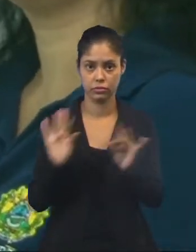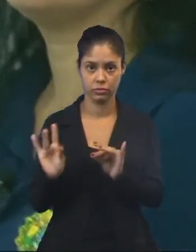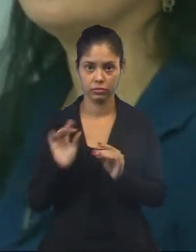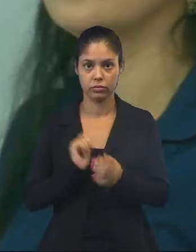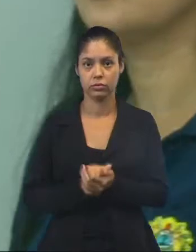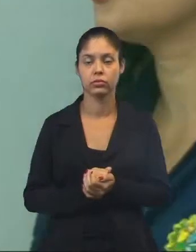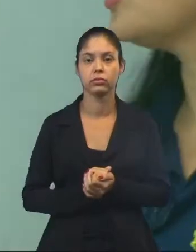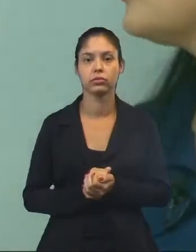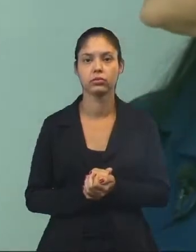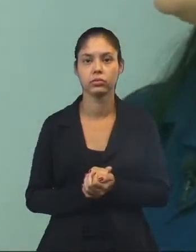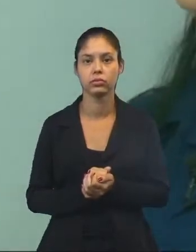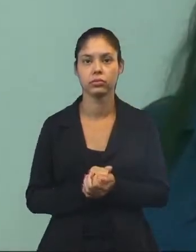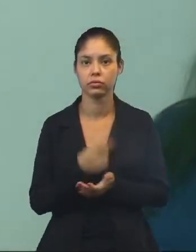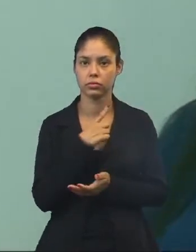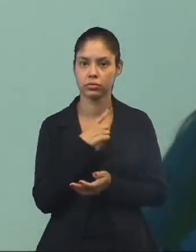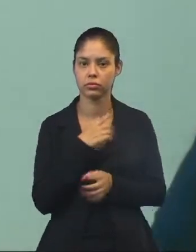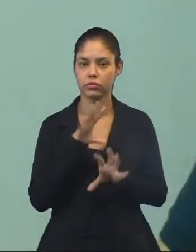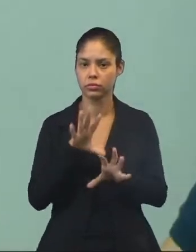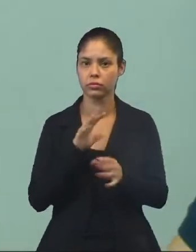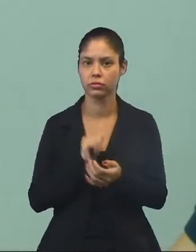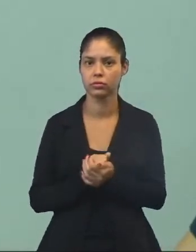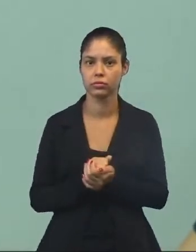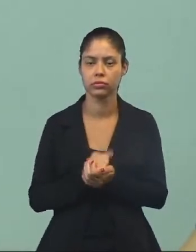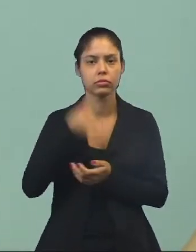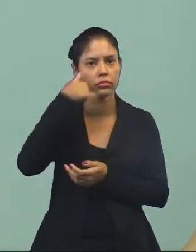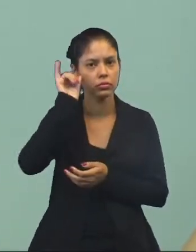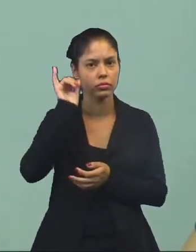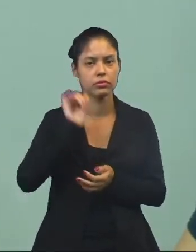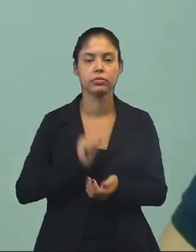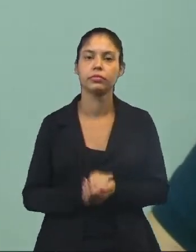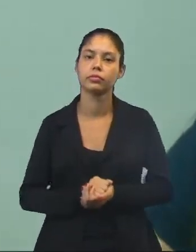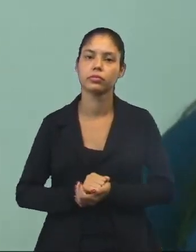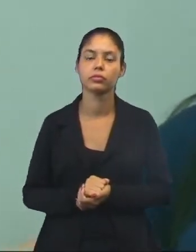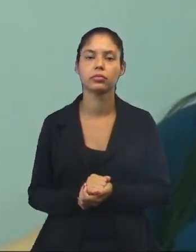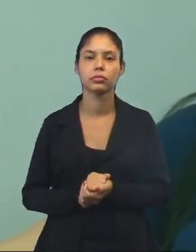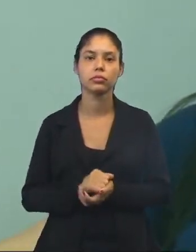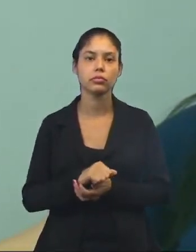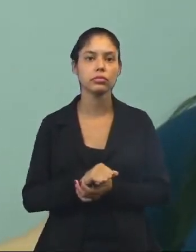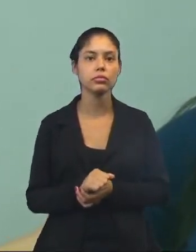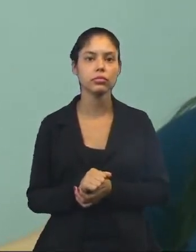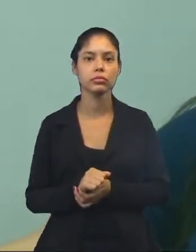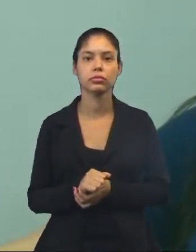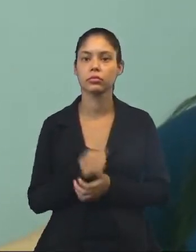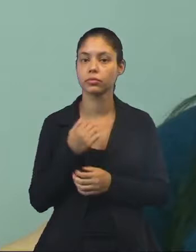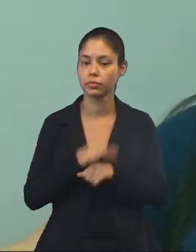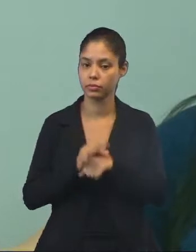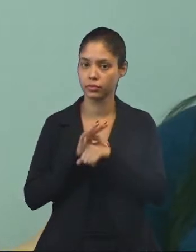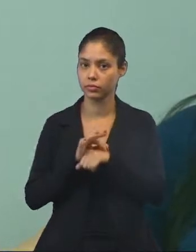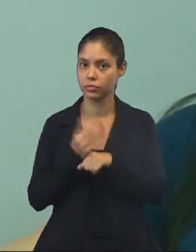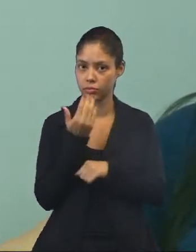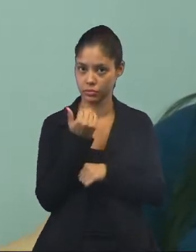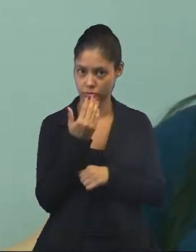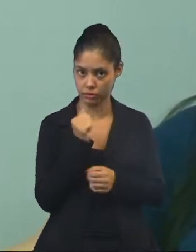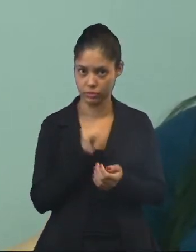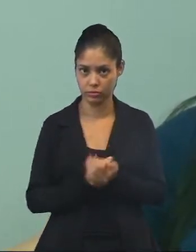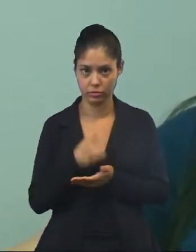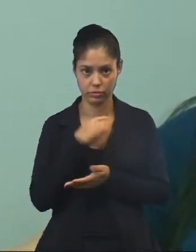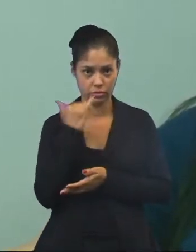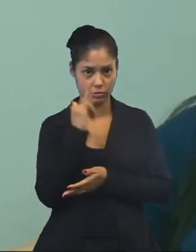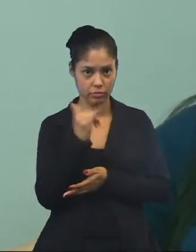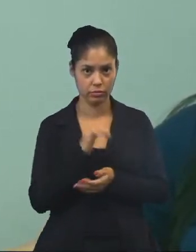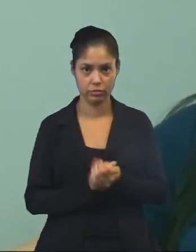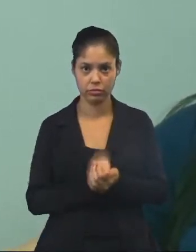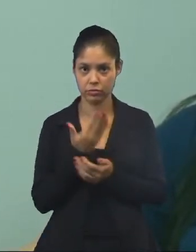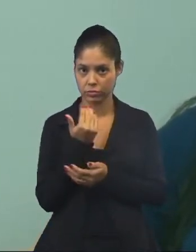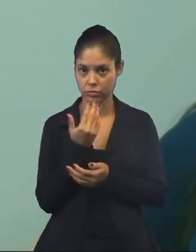através que nós temos aqui, ó, o gado, não é isso? Então, a carne que nós consumimos, a gente obtém a energia desse